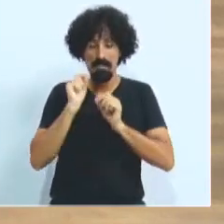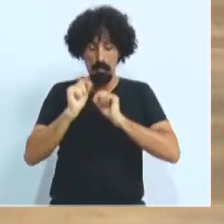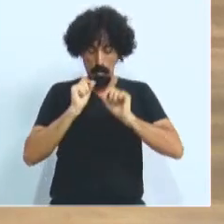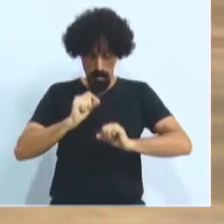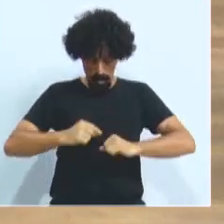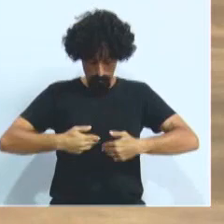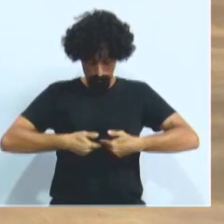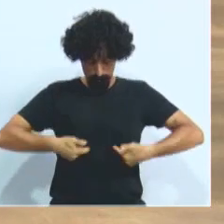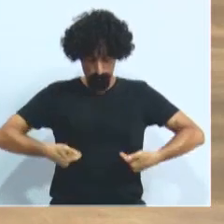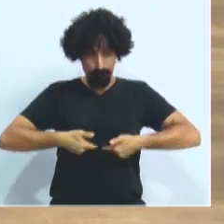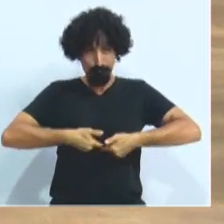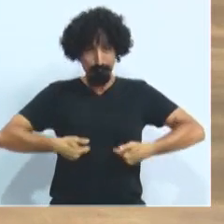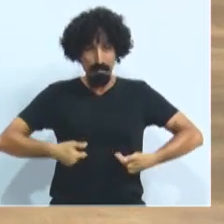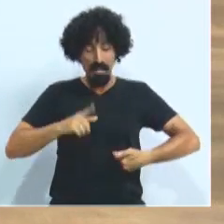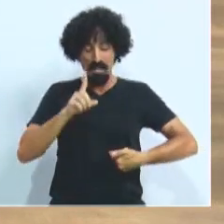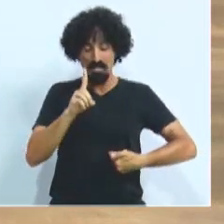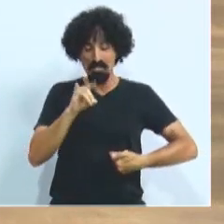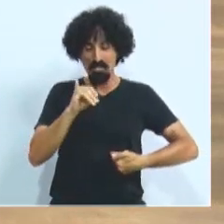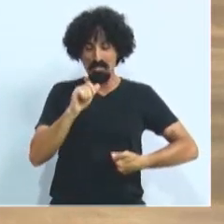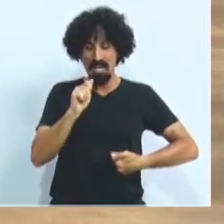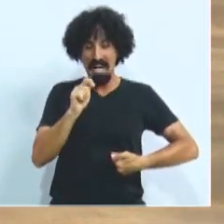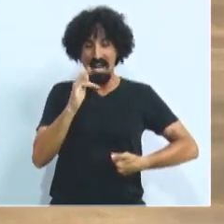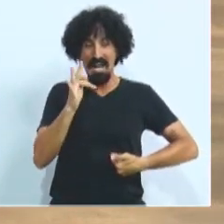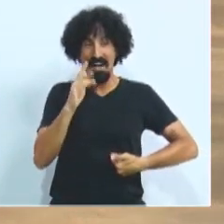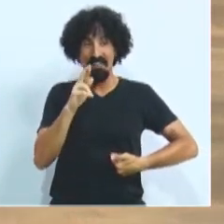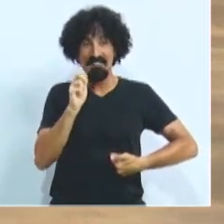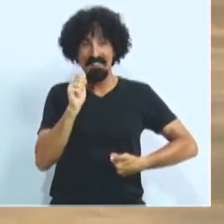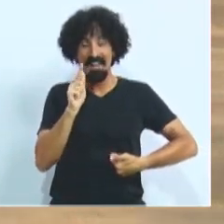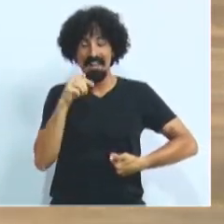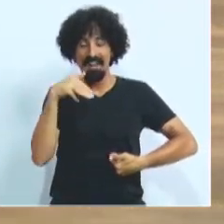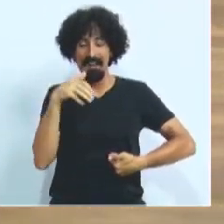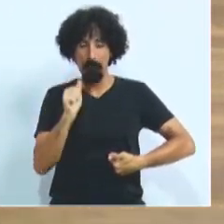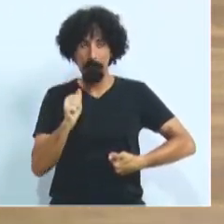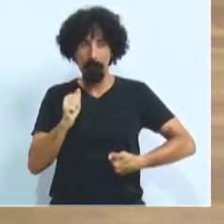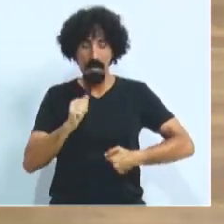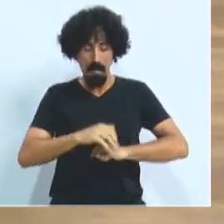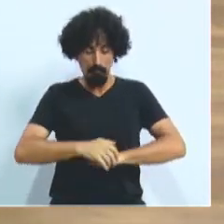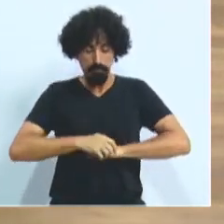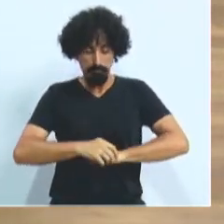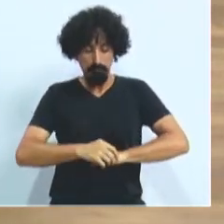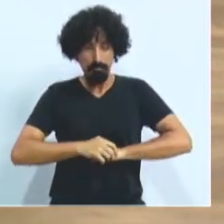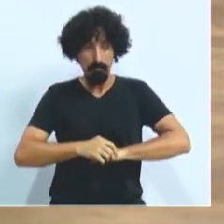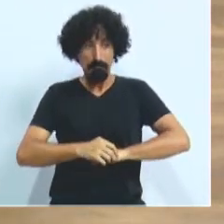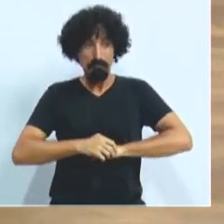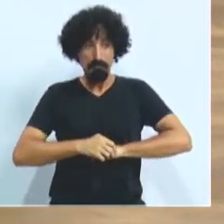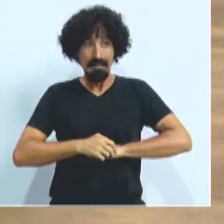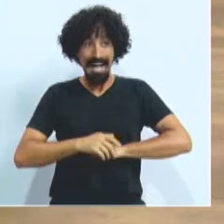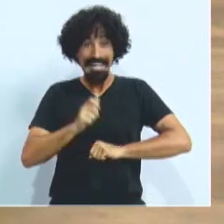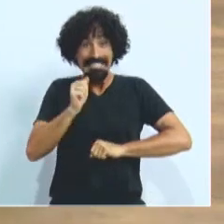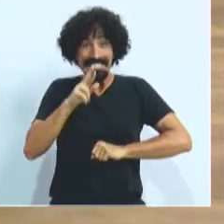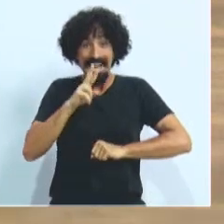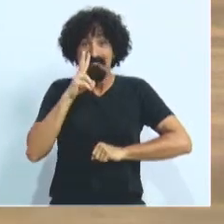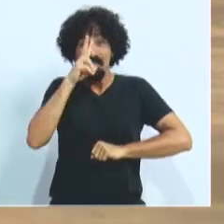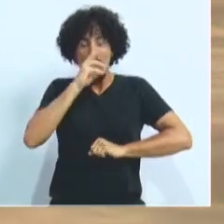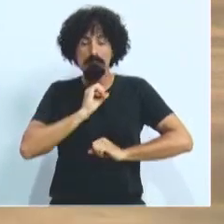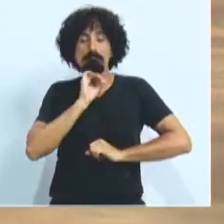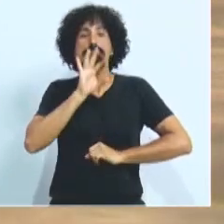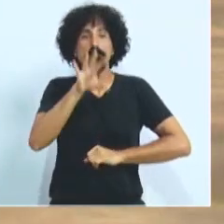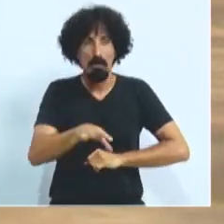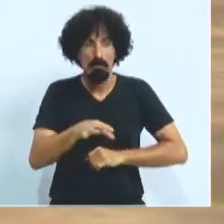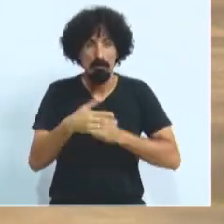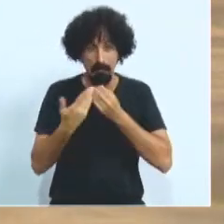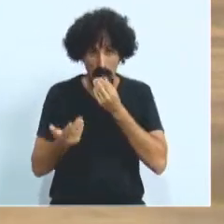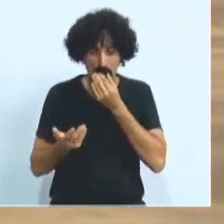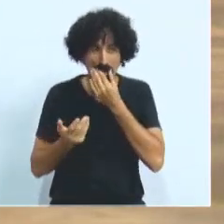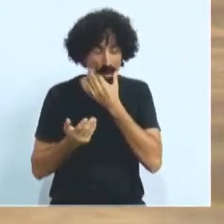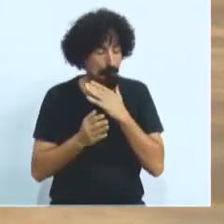vai impulsionar ali o objeto que estiver engasgando a pessoa pra fora. Se eu tenho, de repente, uma mesa ou